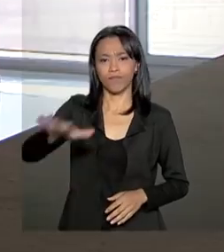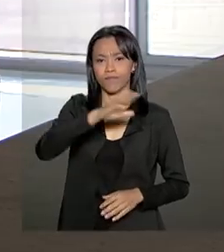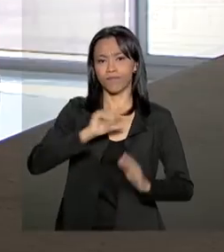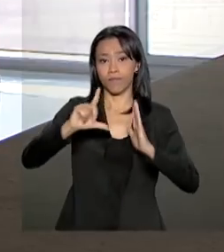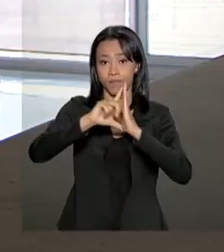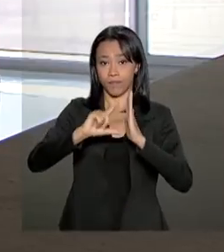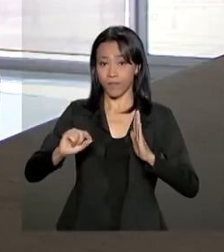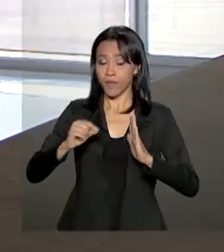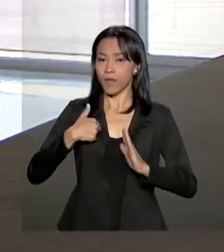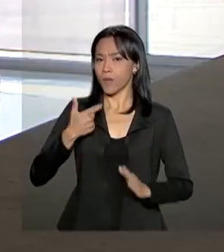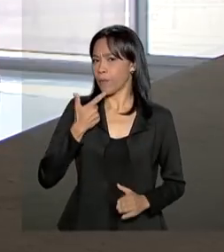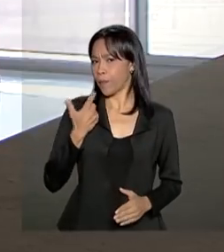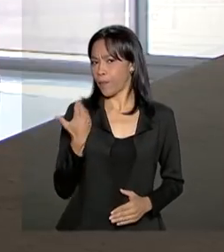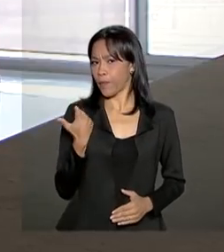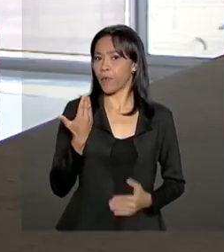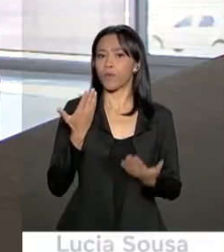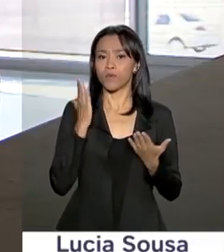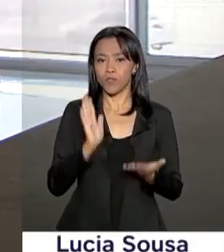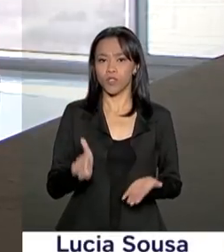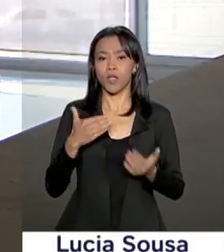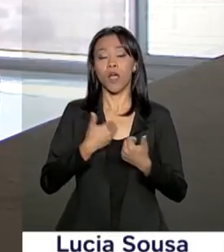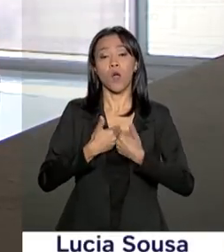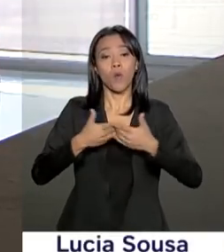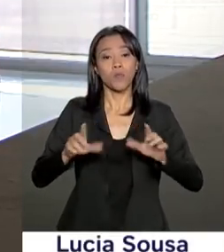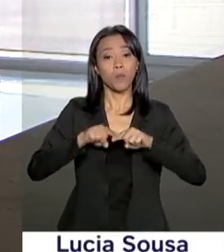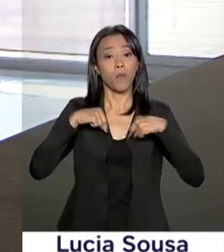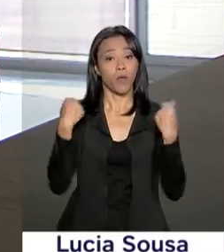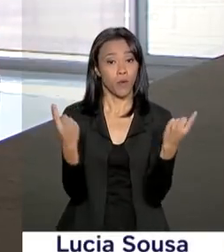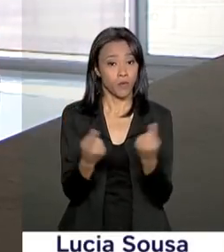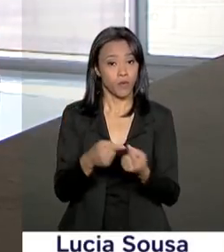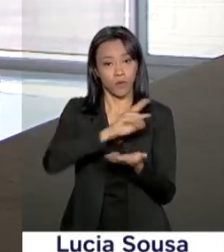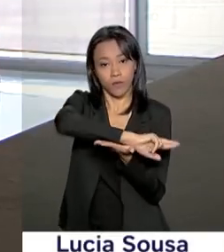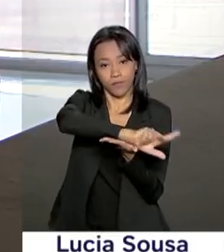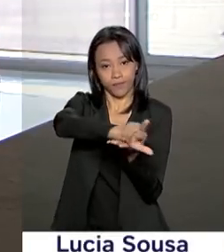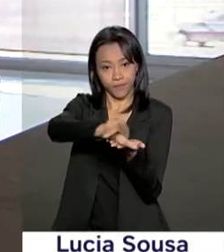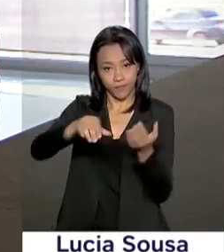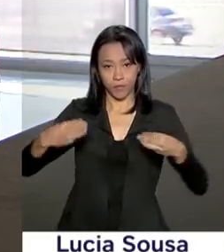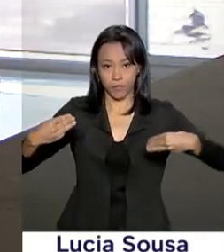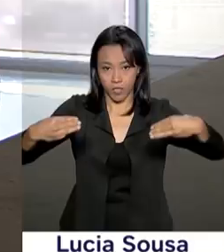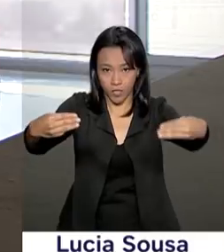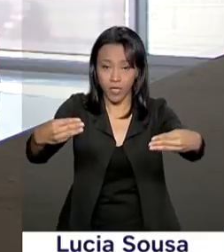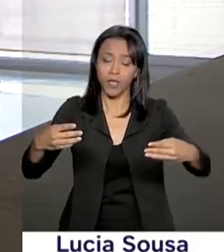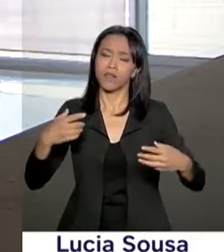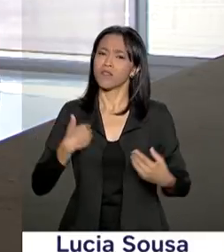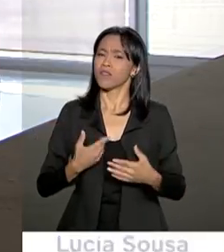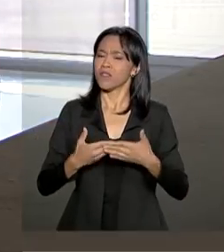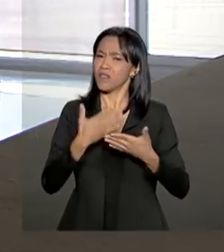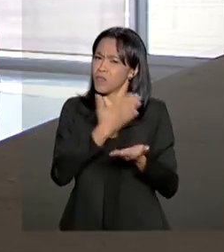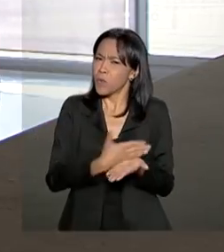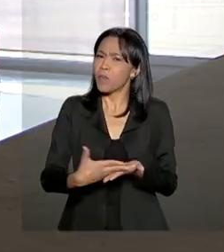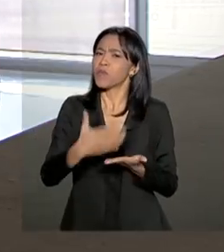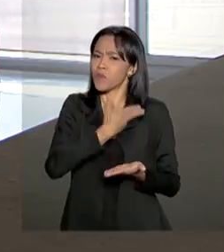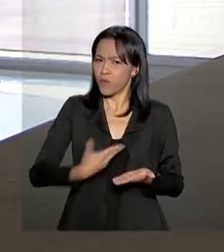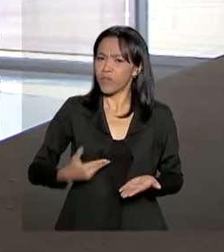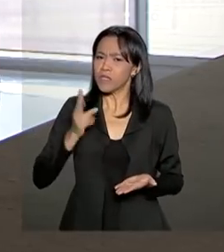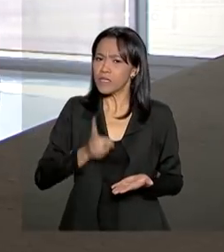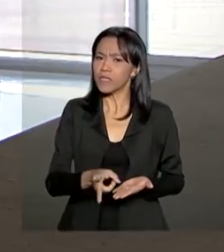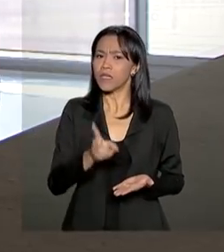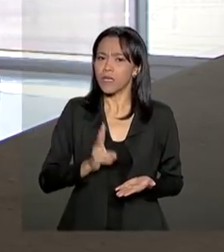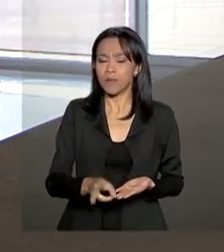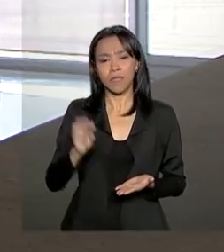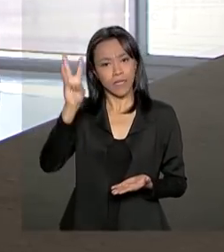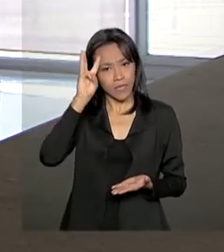pouco mais uma reunião ministerial desde o início do novo governo os ministros têm se encontrado todas as terças feiras